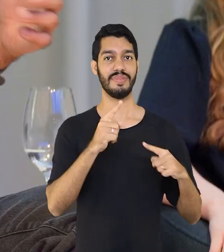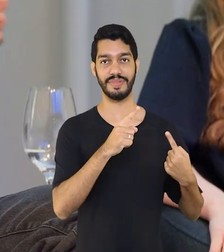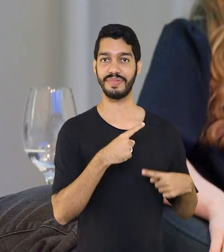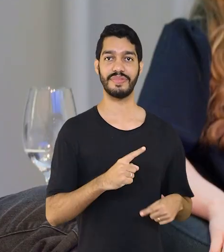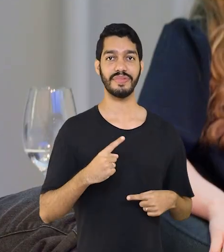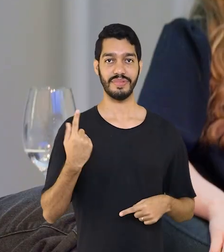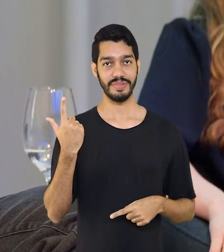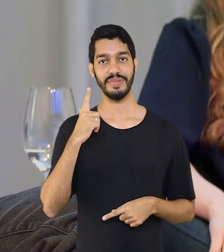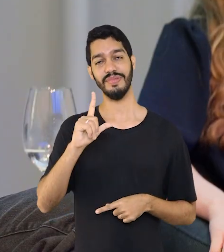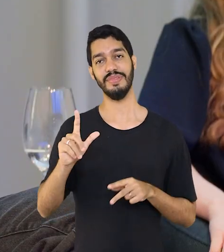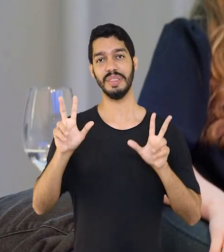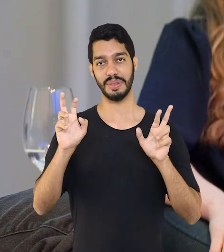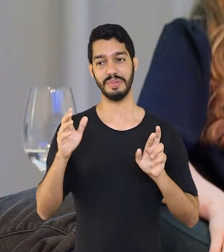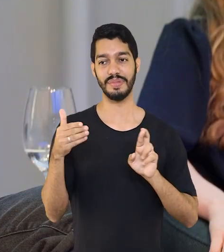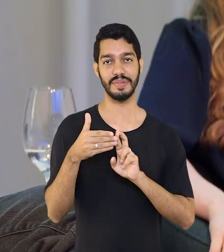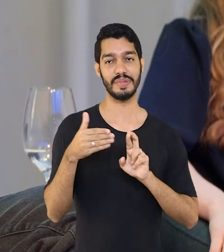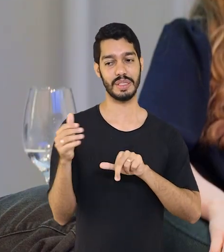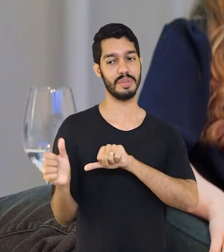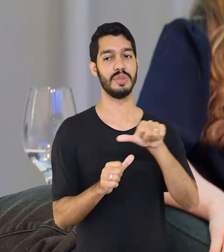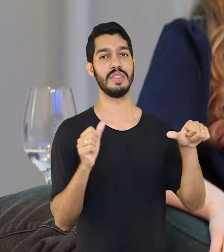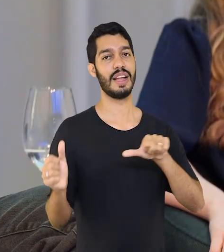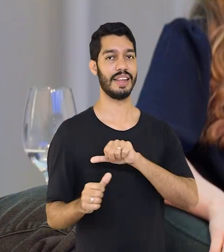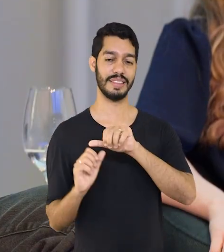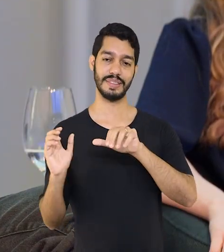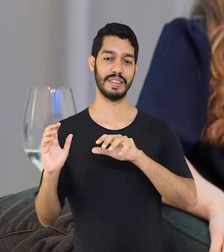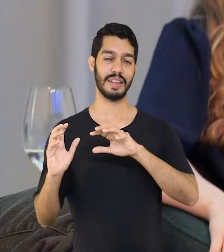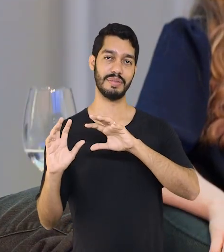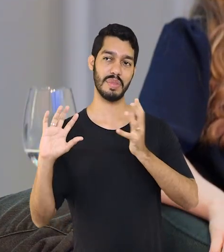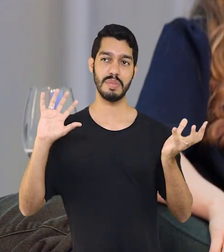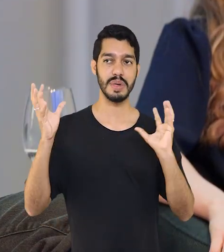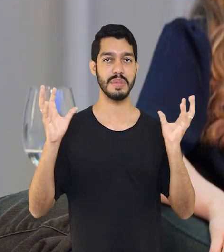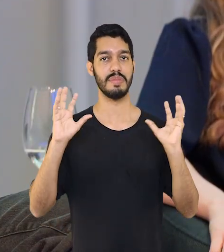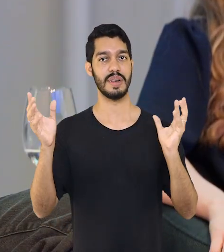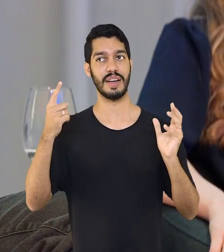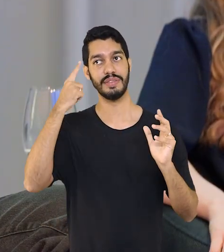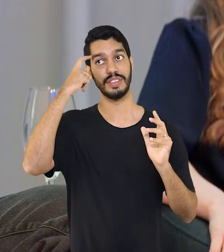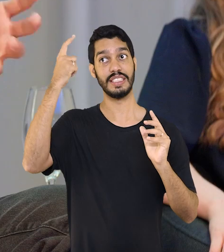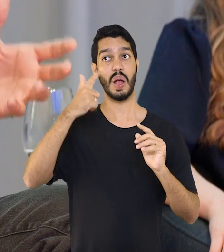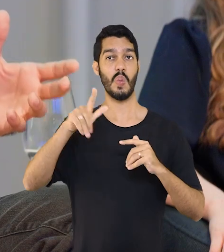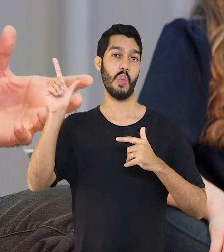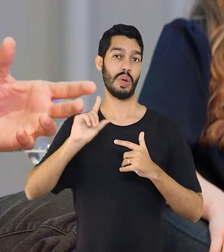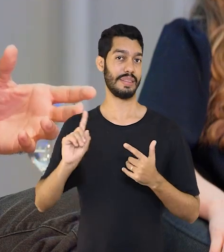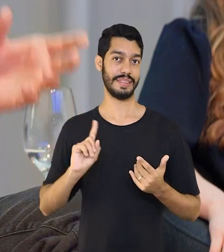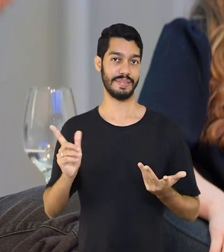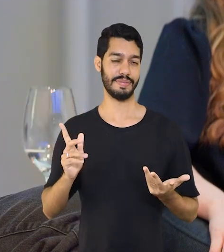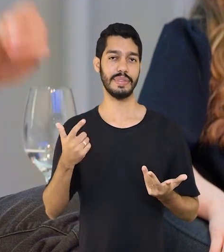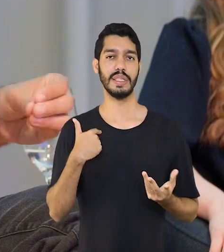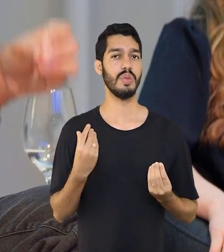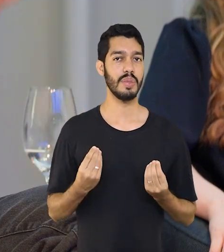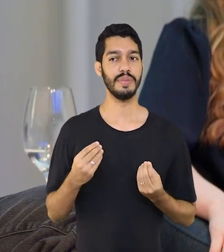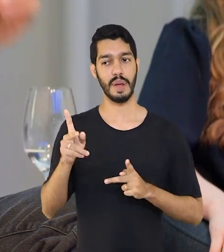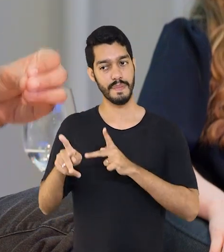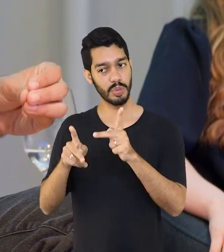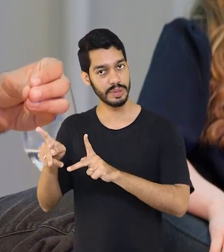enfrentar as questões relacionadas às mudanças climáticas sem necessariamente inventar a roda. O que a gente precisa fazer?